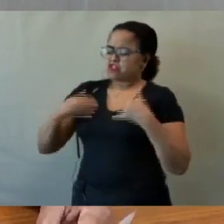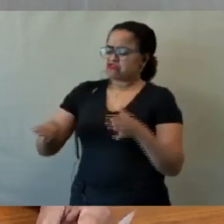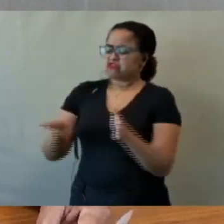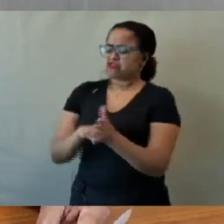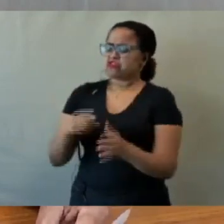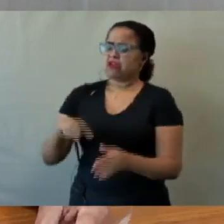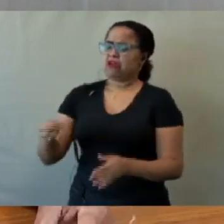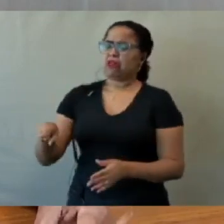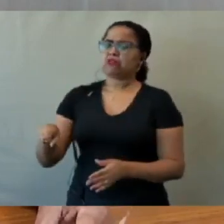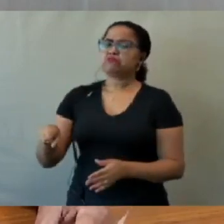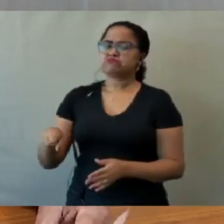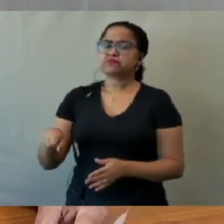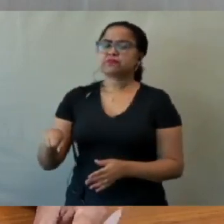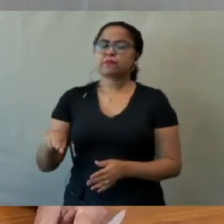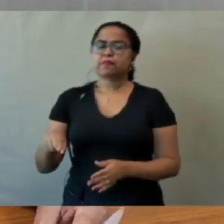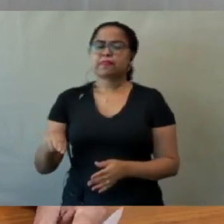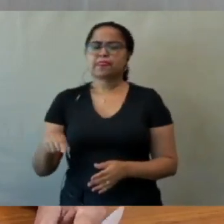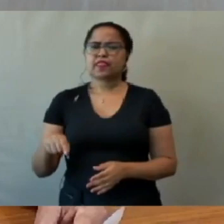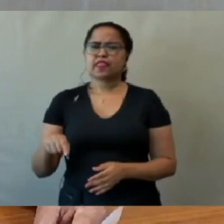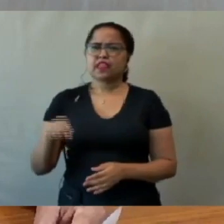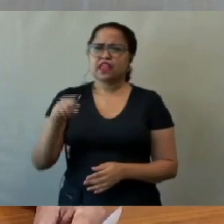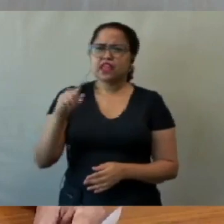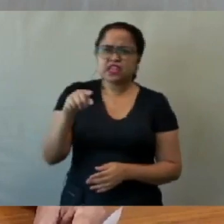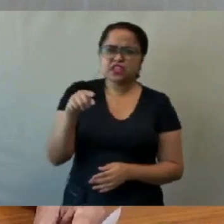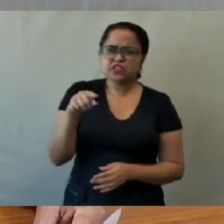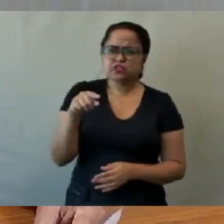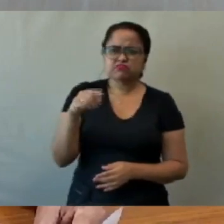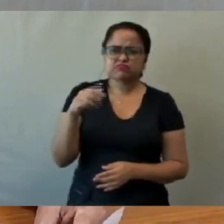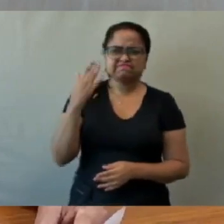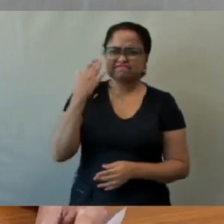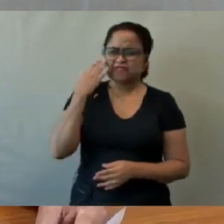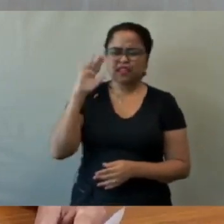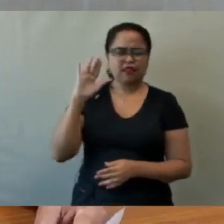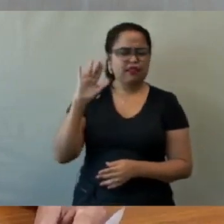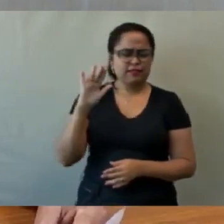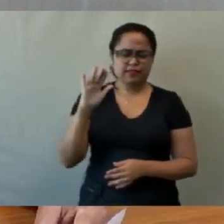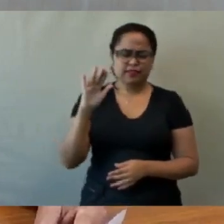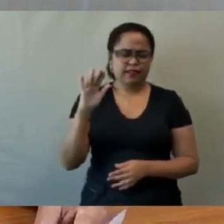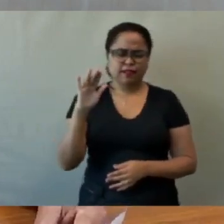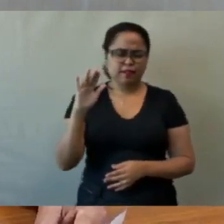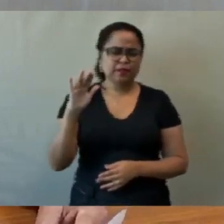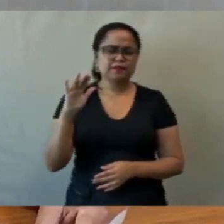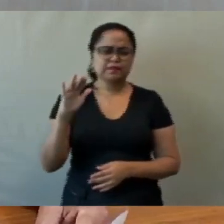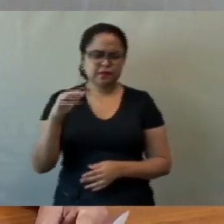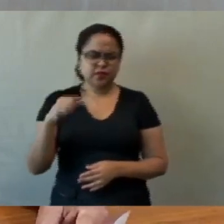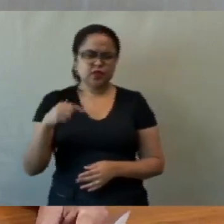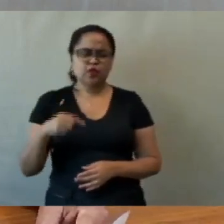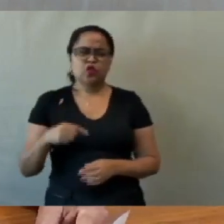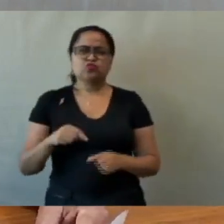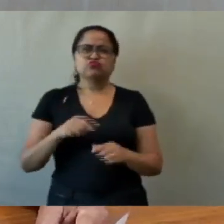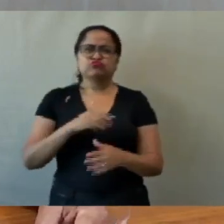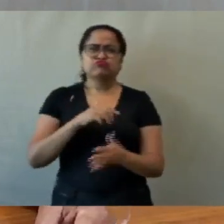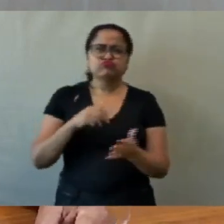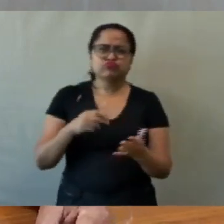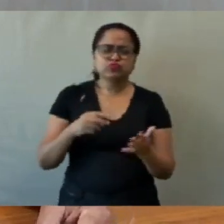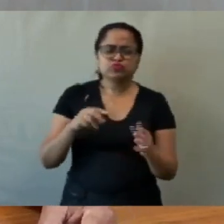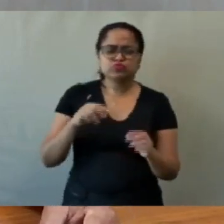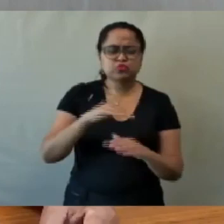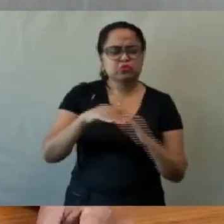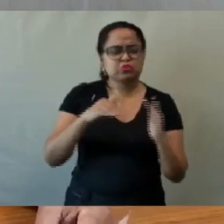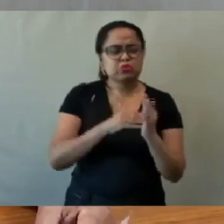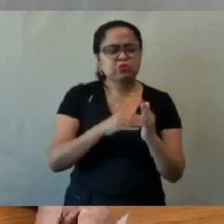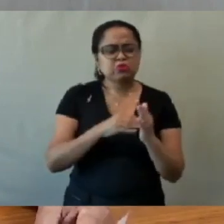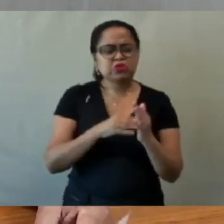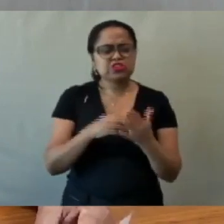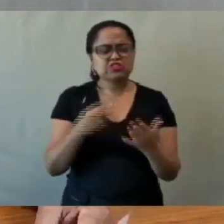que isso é desconhecido, ninguém deve saber disso, porque a gente está sofrendo, gente. É como se tivesse